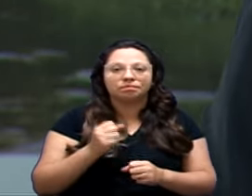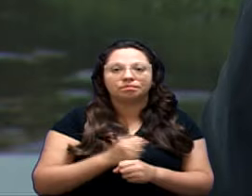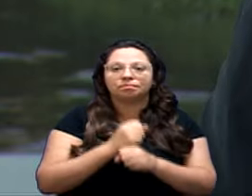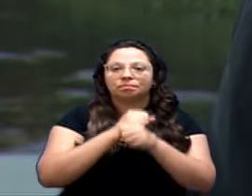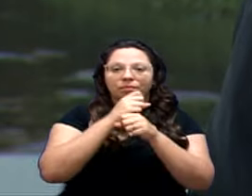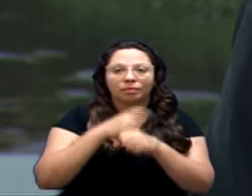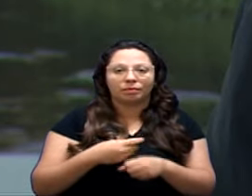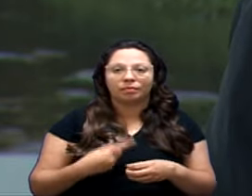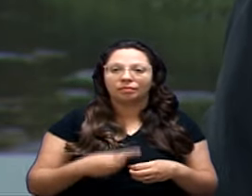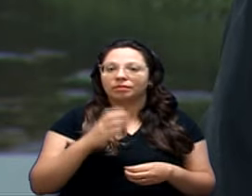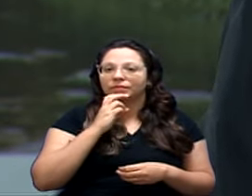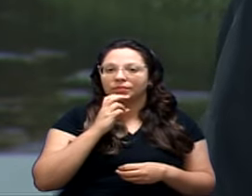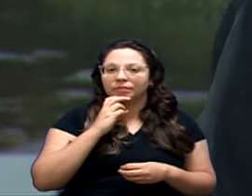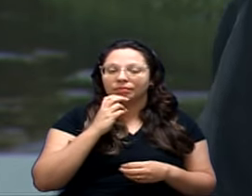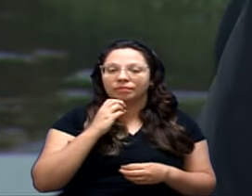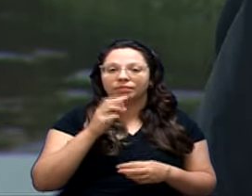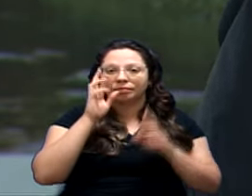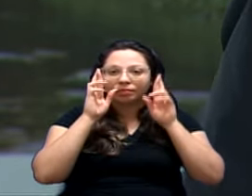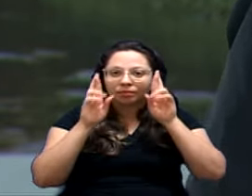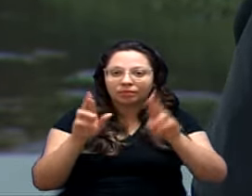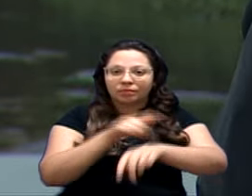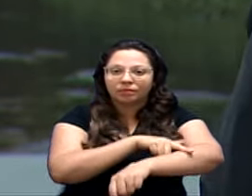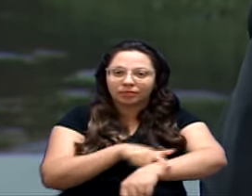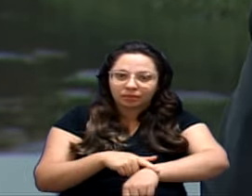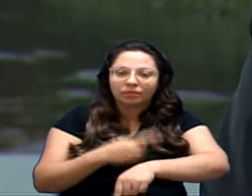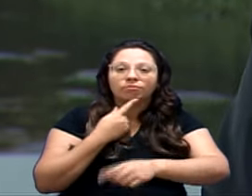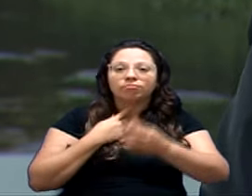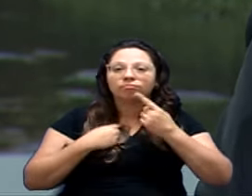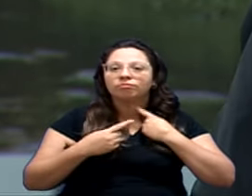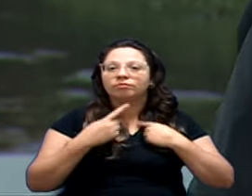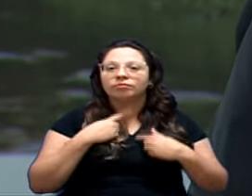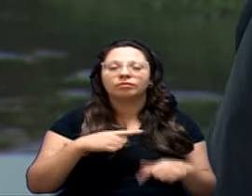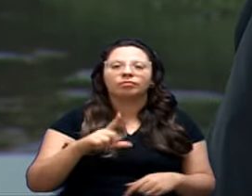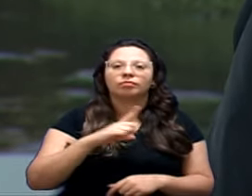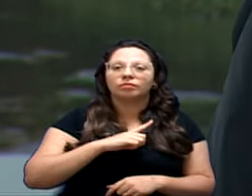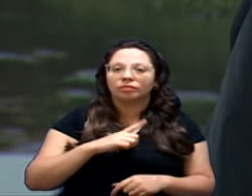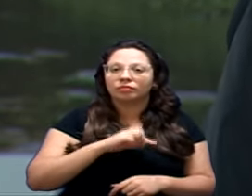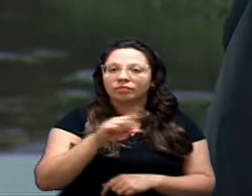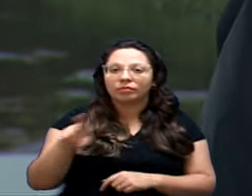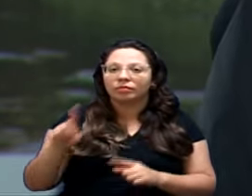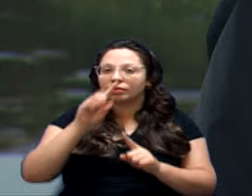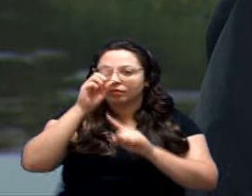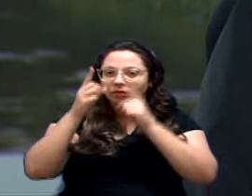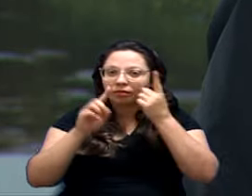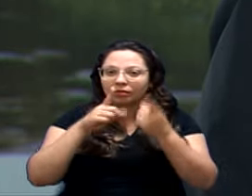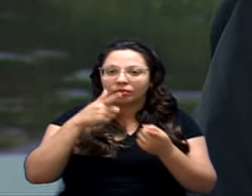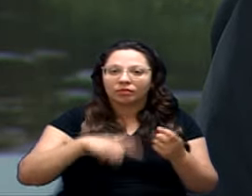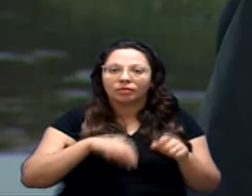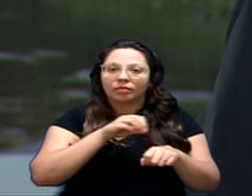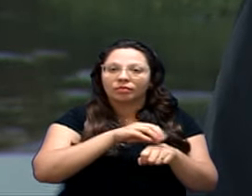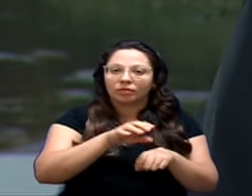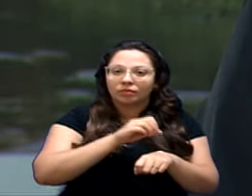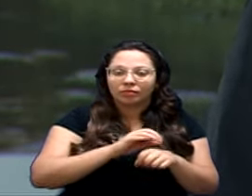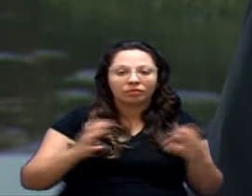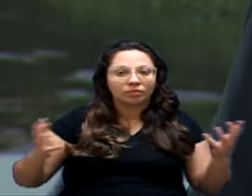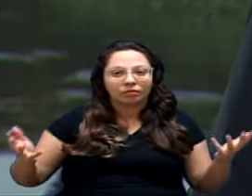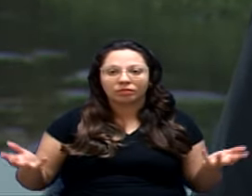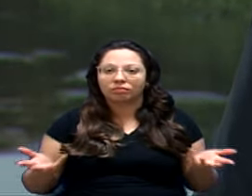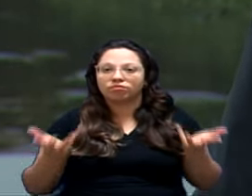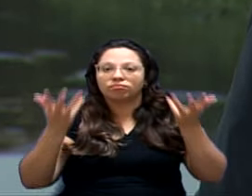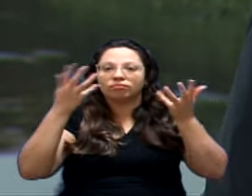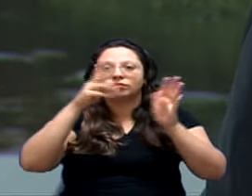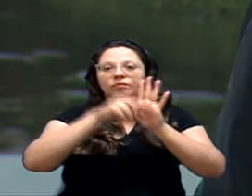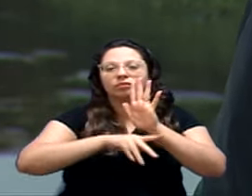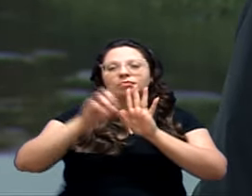representa a vontade de quem mora aqui as ideias e opiniões trazidas por vocês enriquece o debate ajuda a tornar o plano